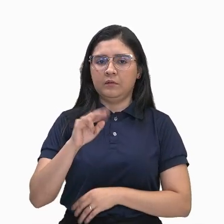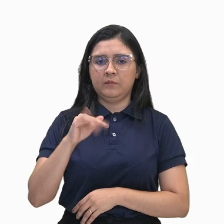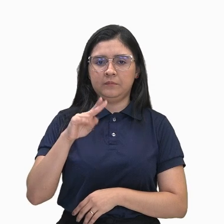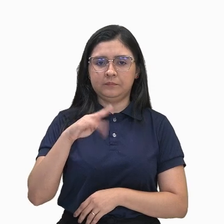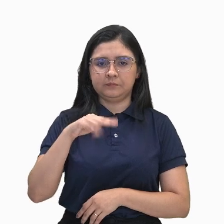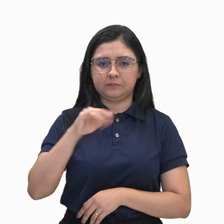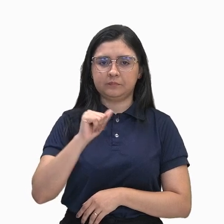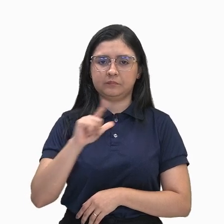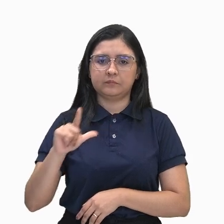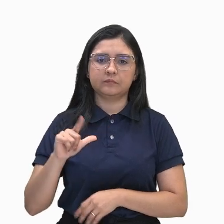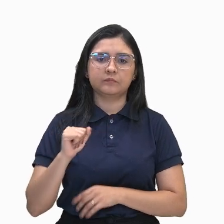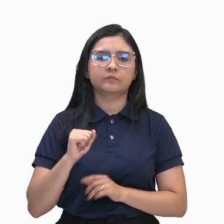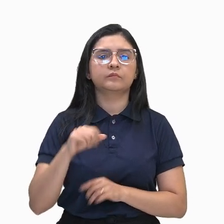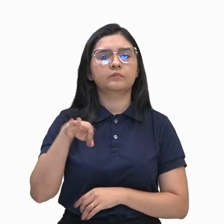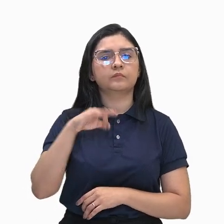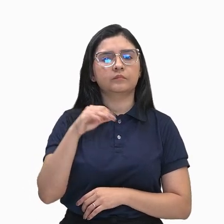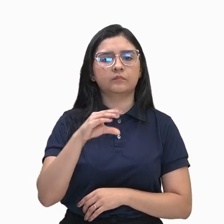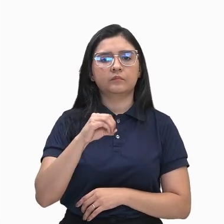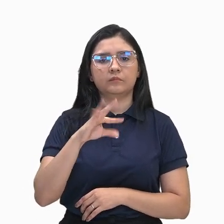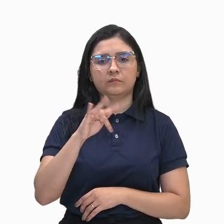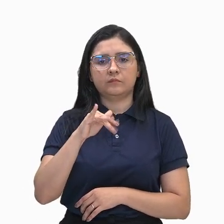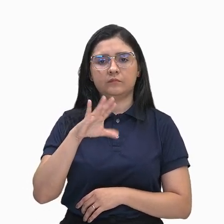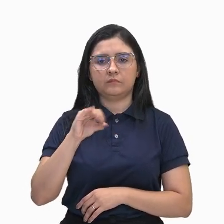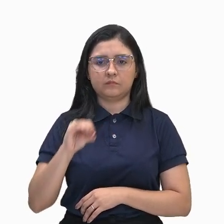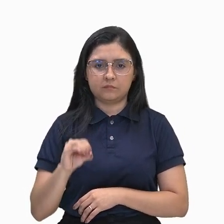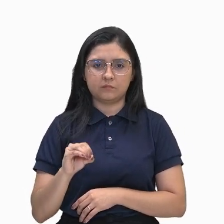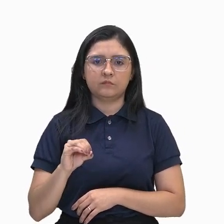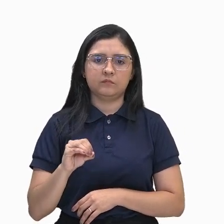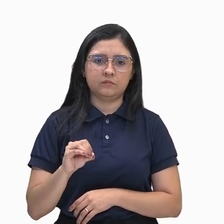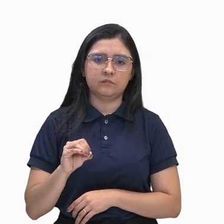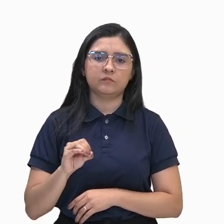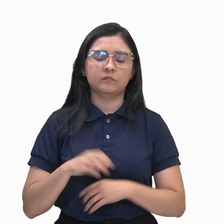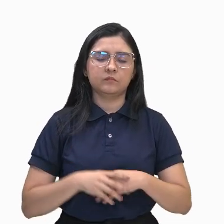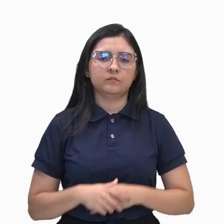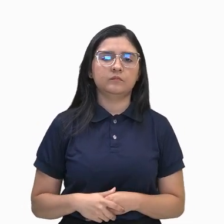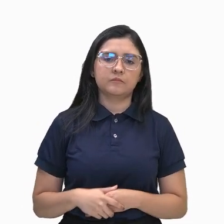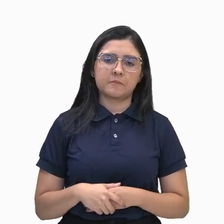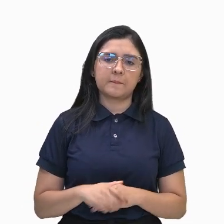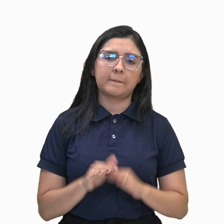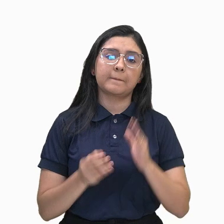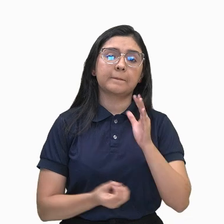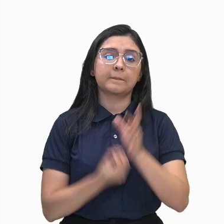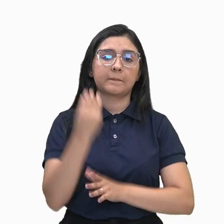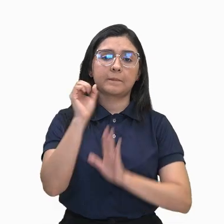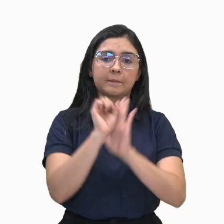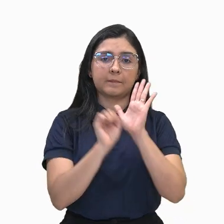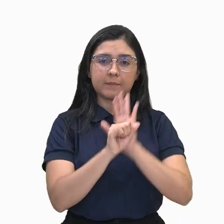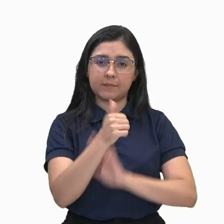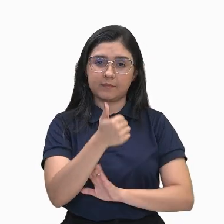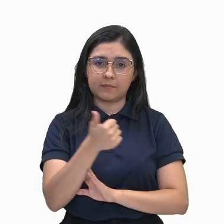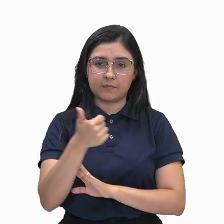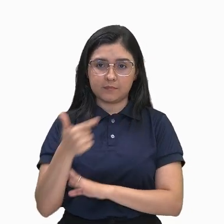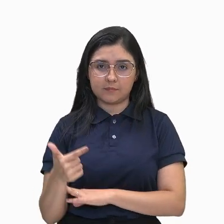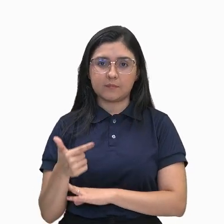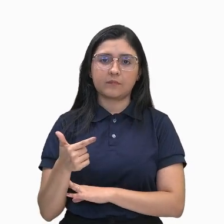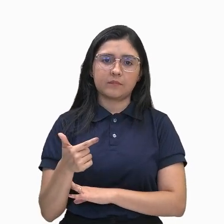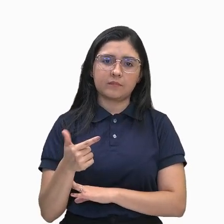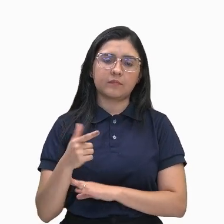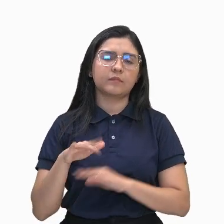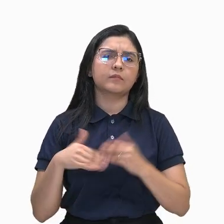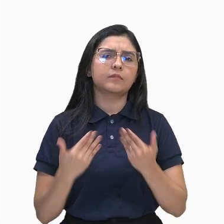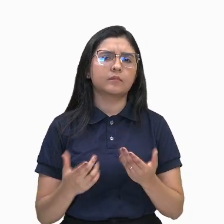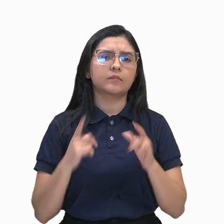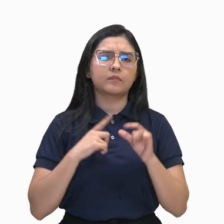Ofício, conhecido como Tribunal de Inquisição. Foi criado no século XII. Este